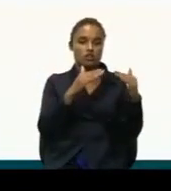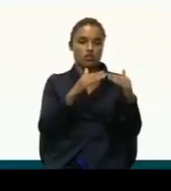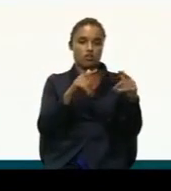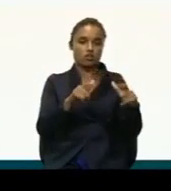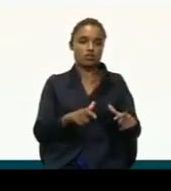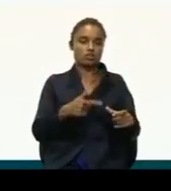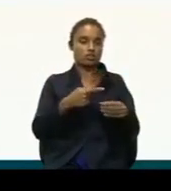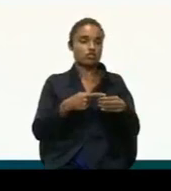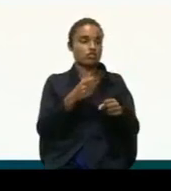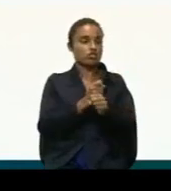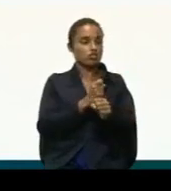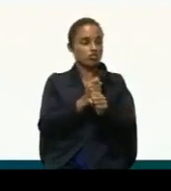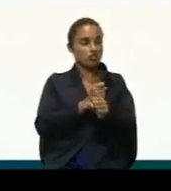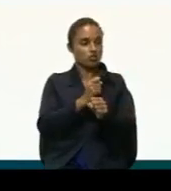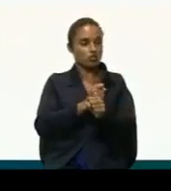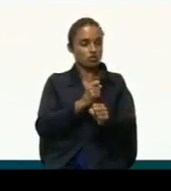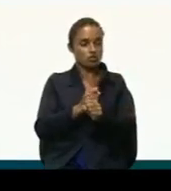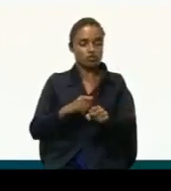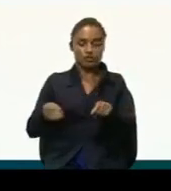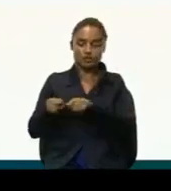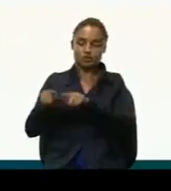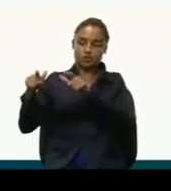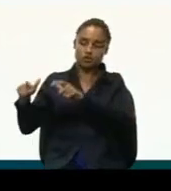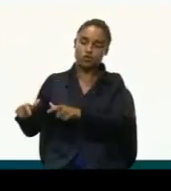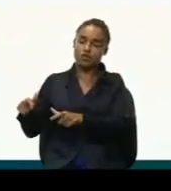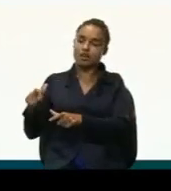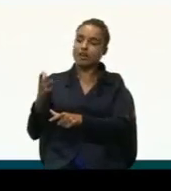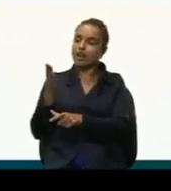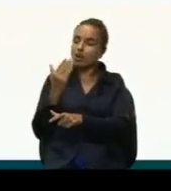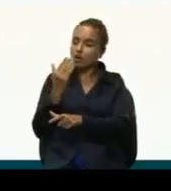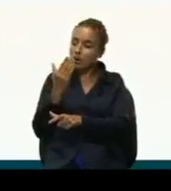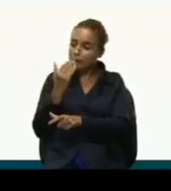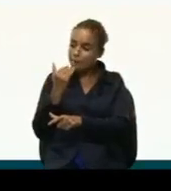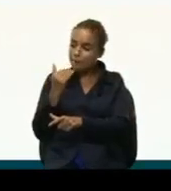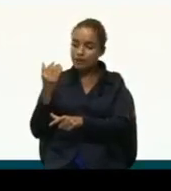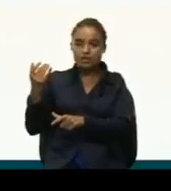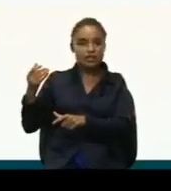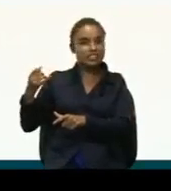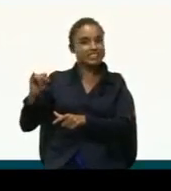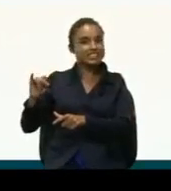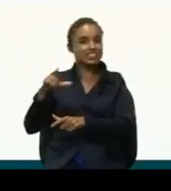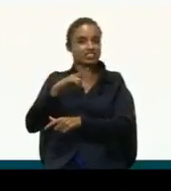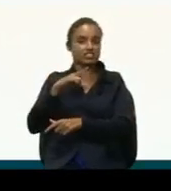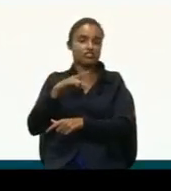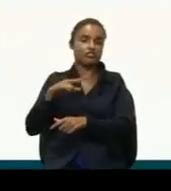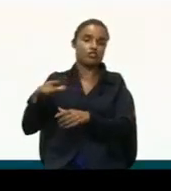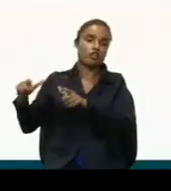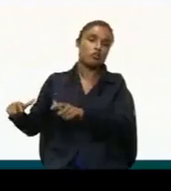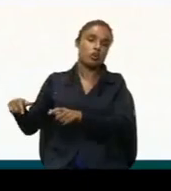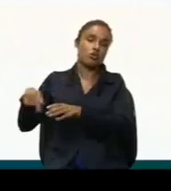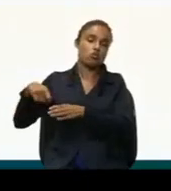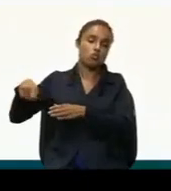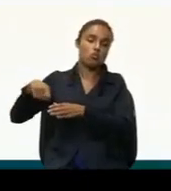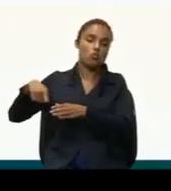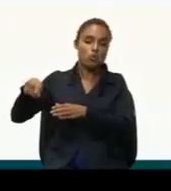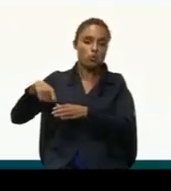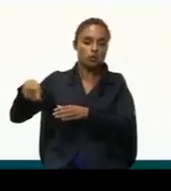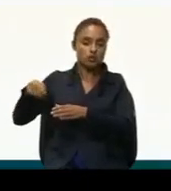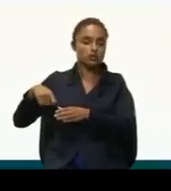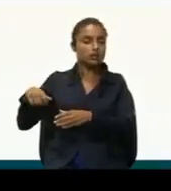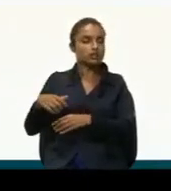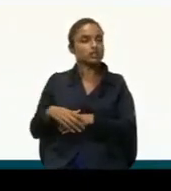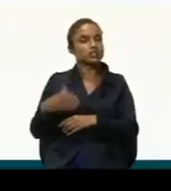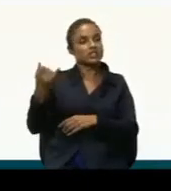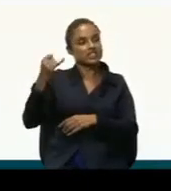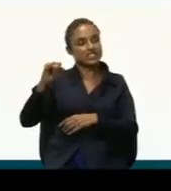de refeições, para os dois. Cozinha, quando houver cozinha, tá? Então, se a gente tiver uma obra